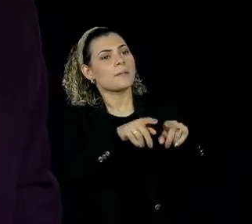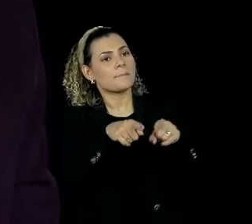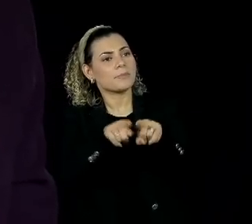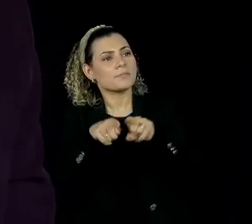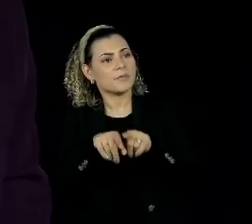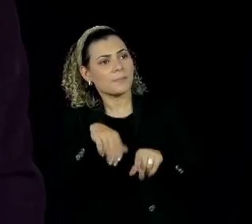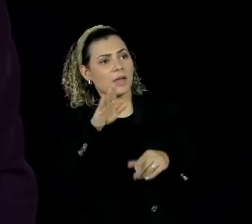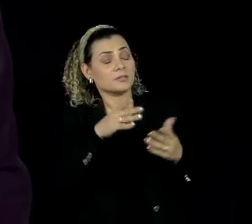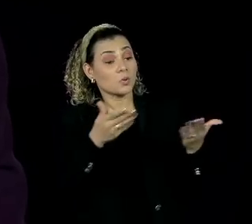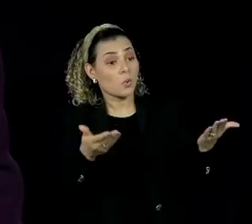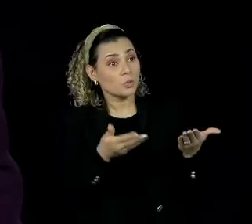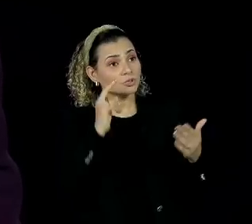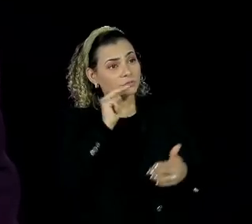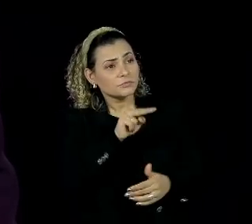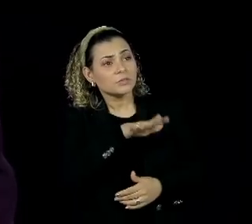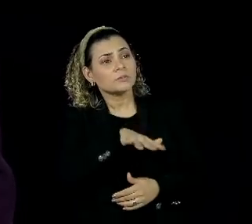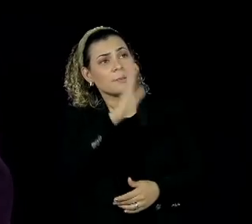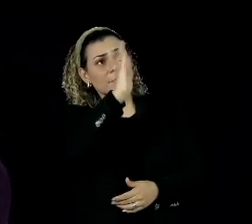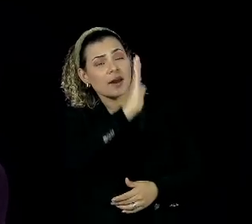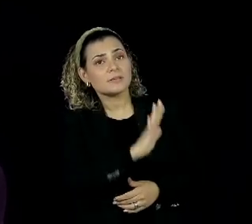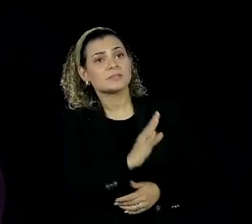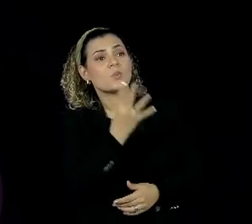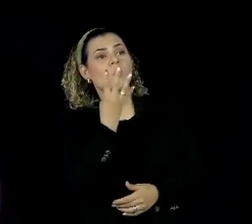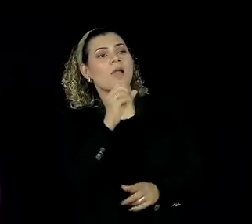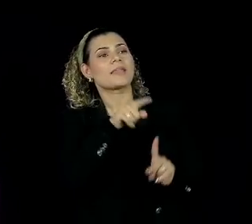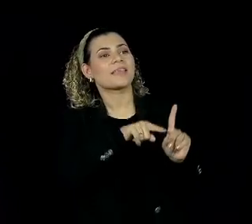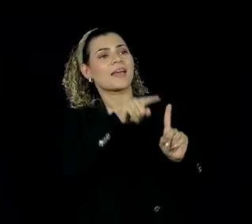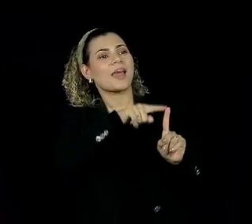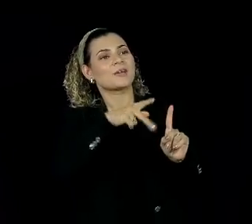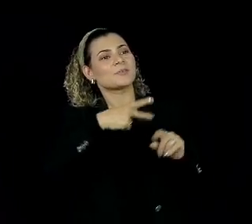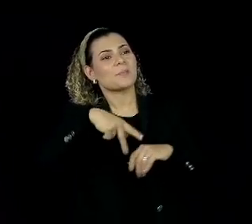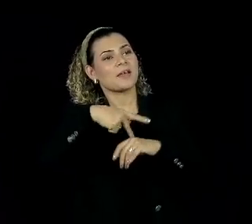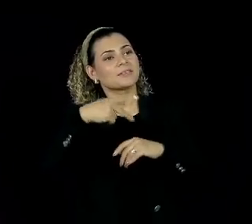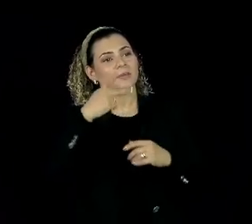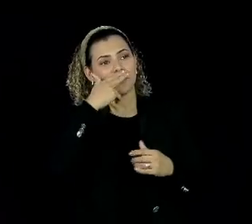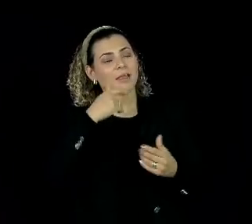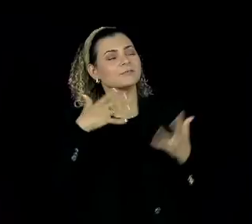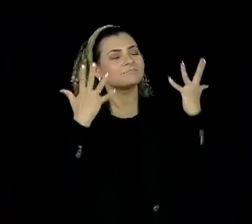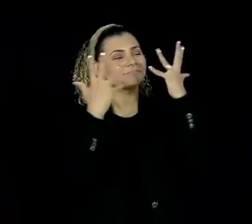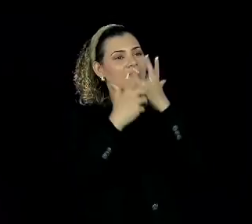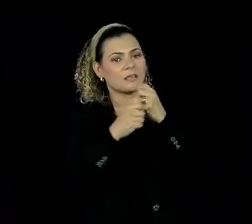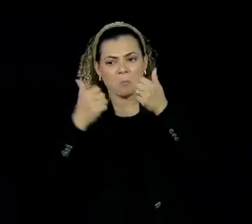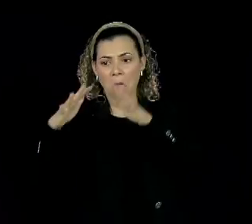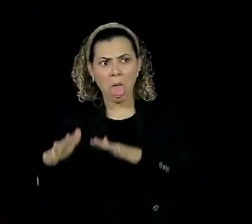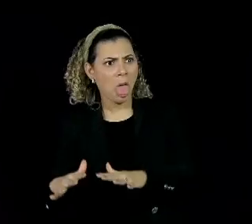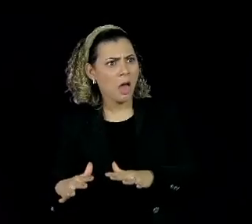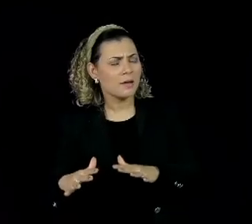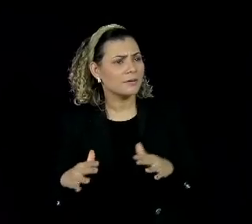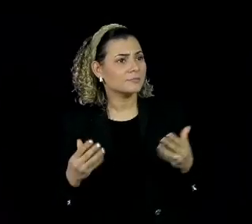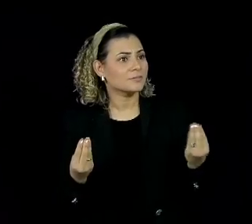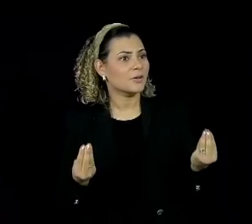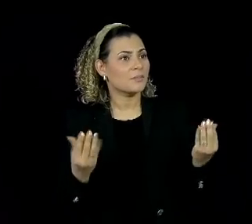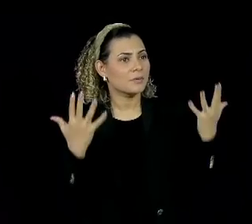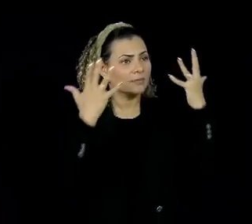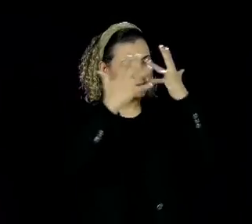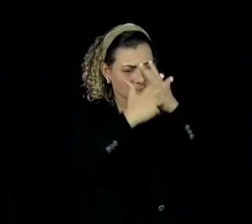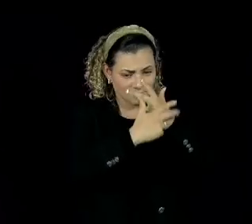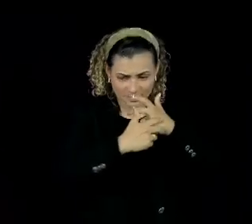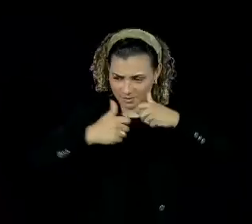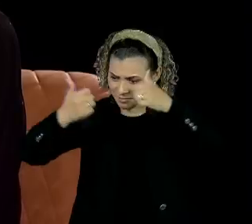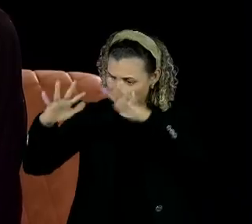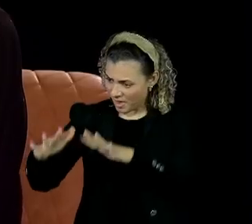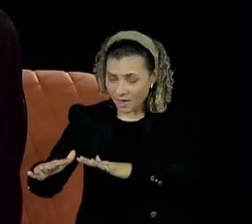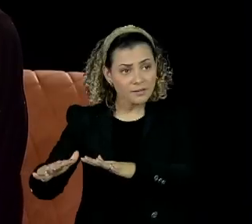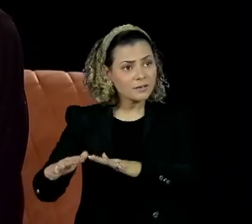hoje para esse Brasil 40 graus, esse país maravilha, purgatório da beleza e do caos, que Brasil é esse que você vê